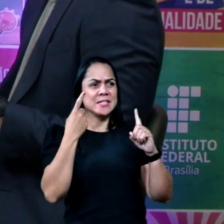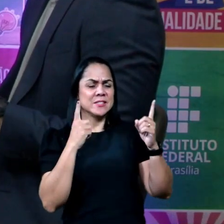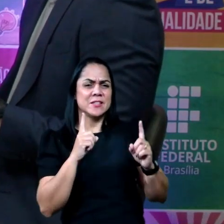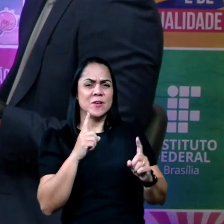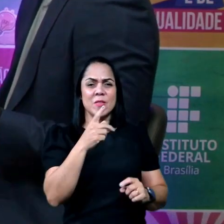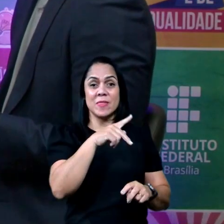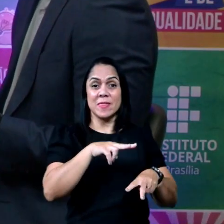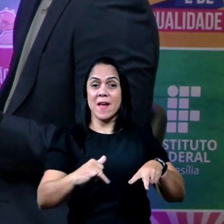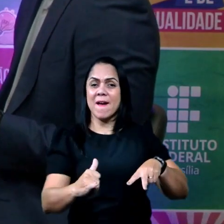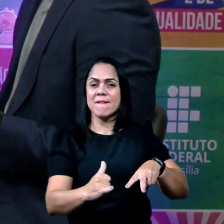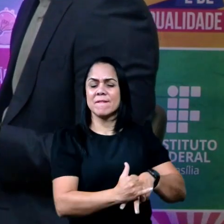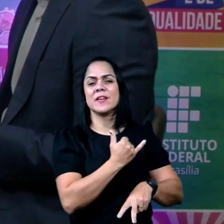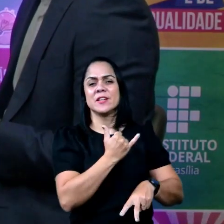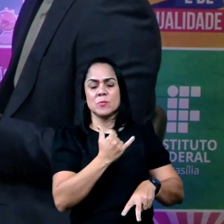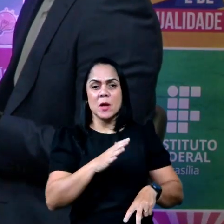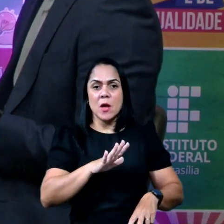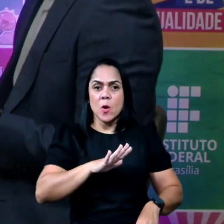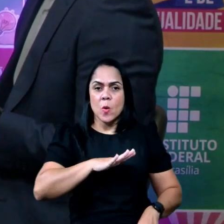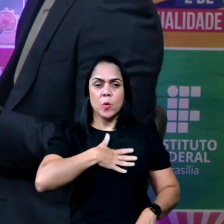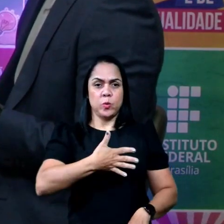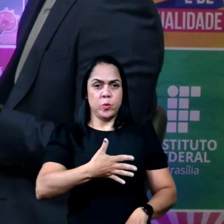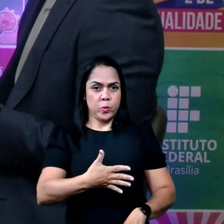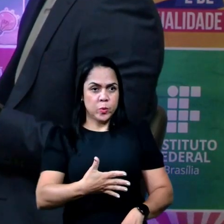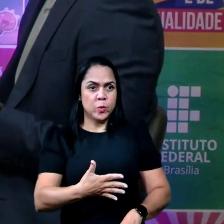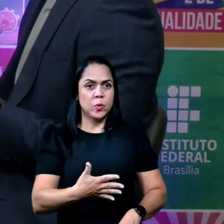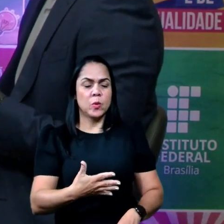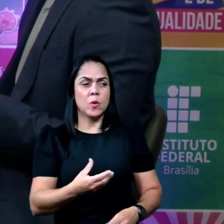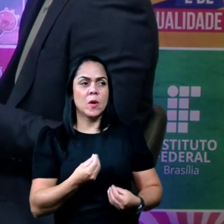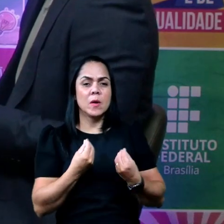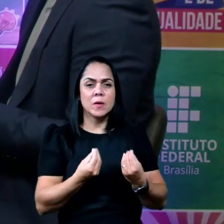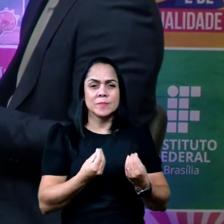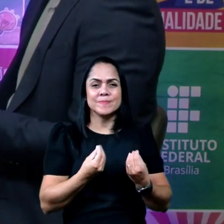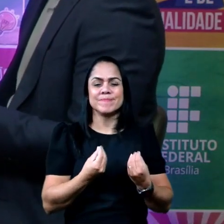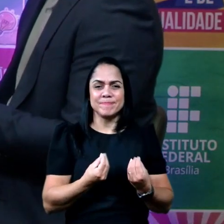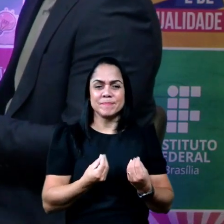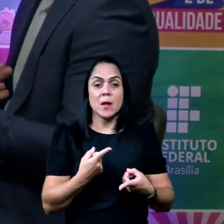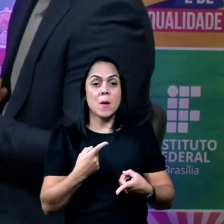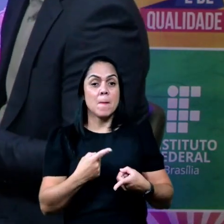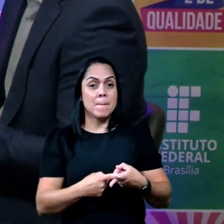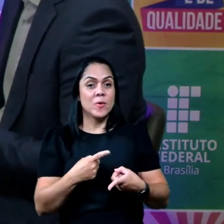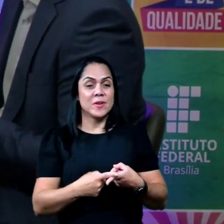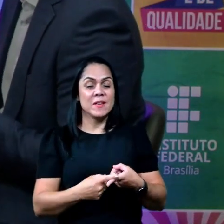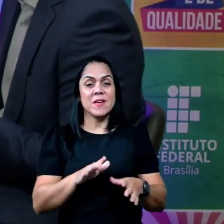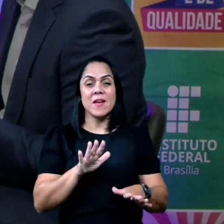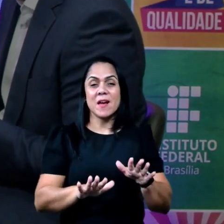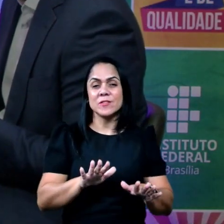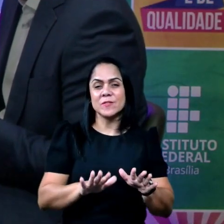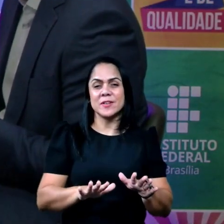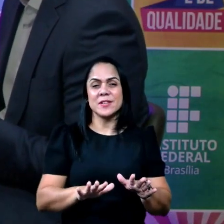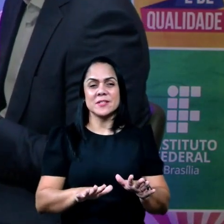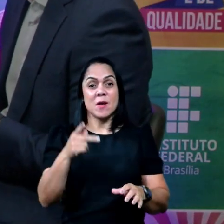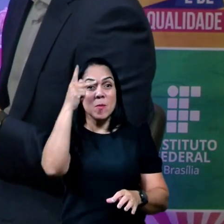estupor, de medo, de choque, De inesperado, né, de inesperado, porque às vezes é uma pessoa que você